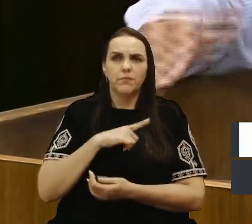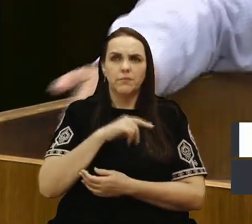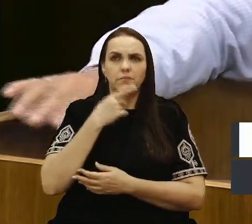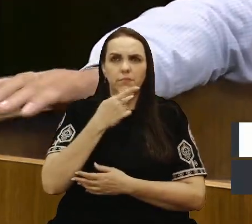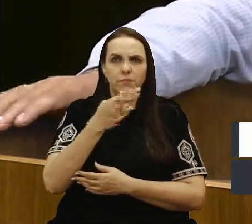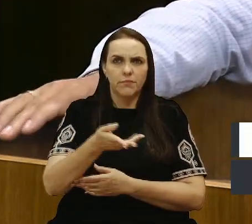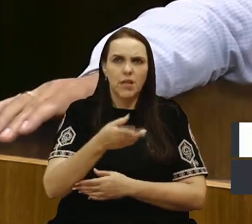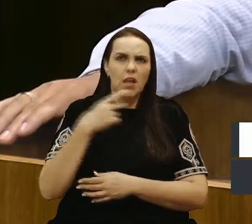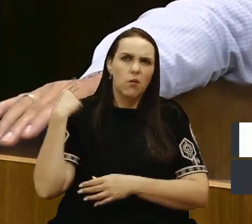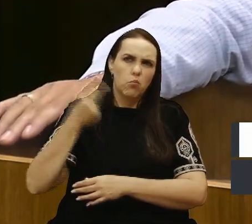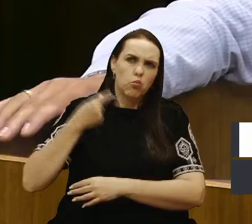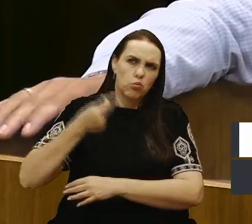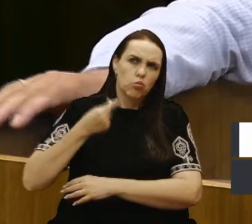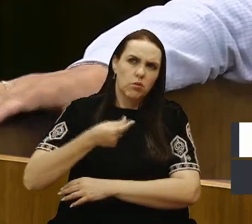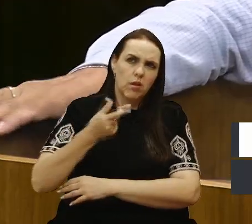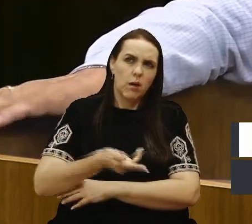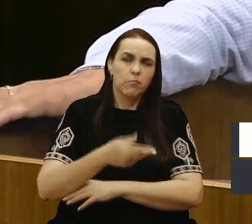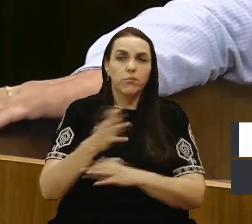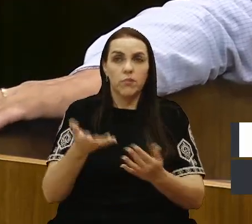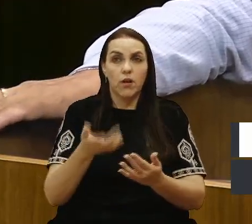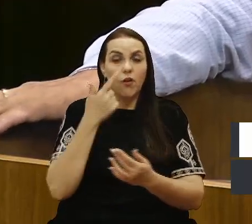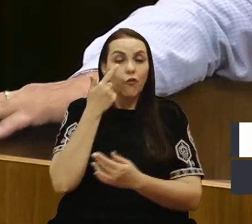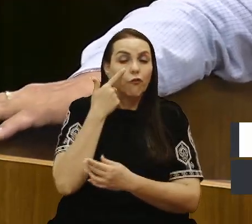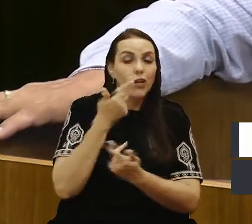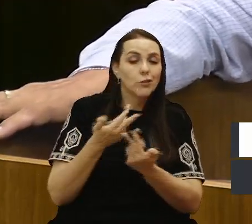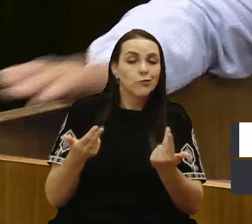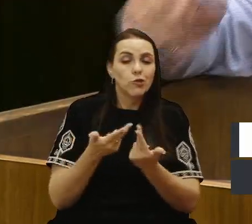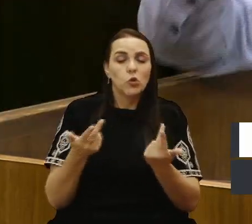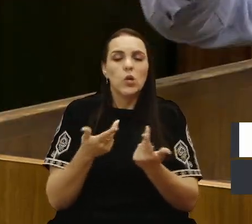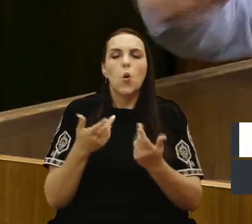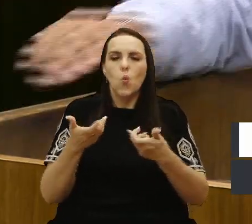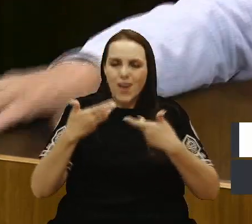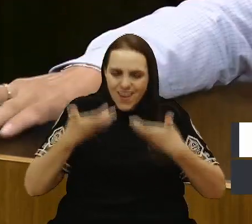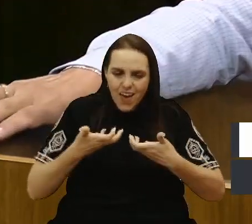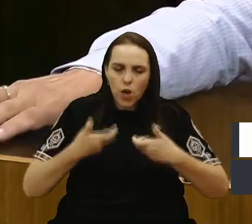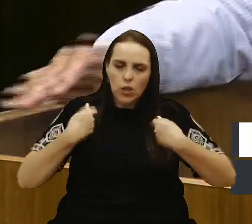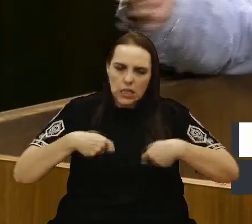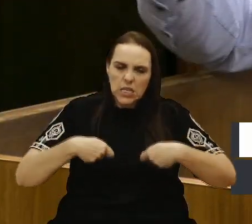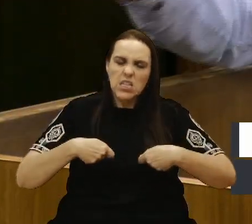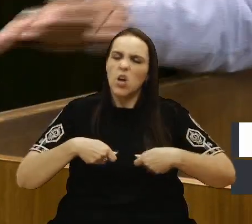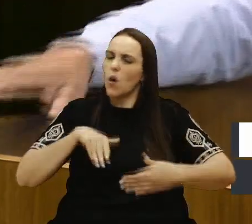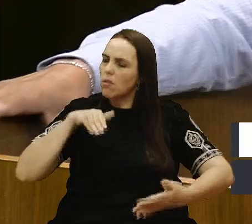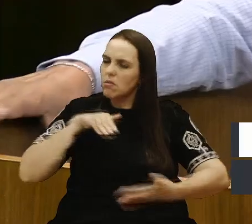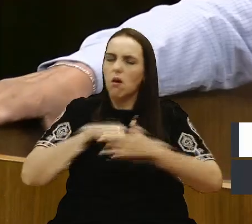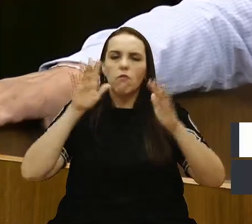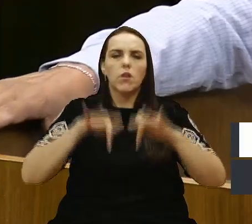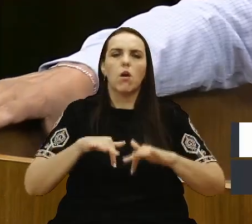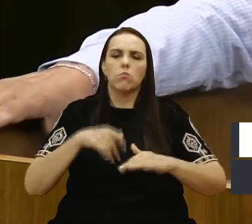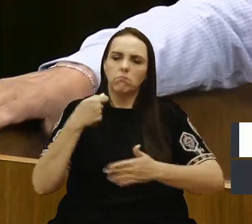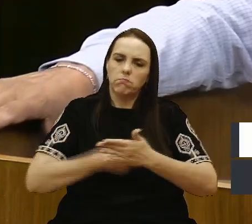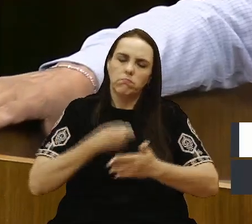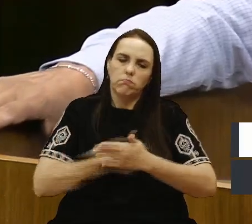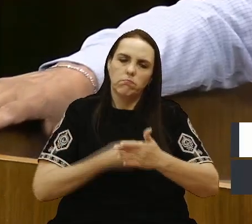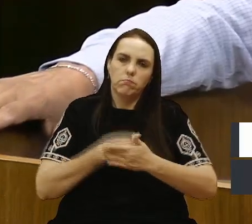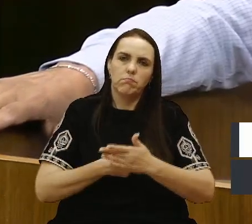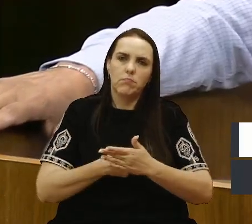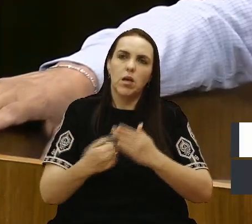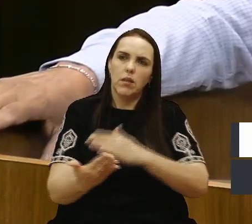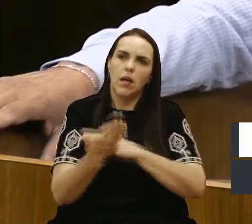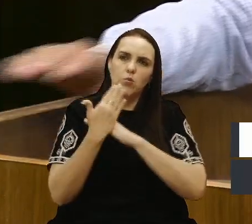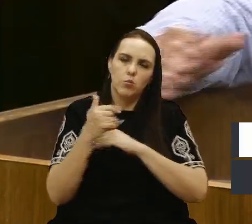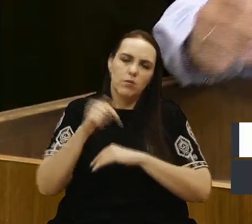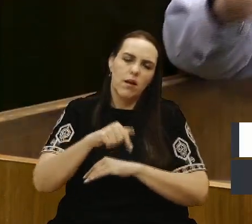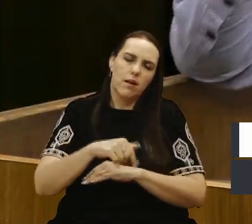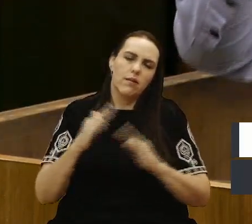sou muito teimoso e quando eu quero uma coisa e vejo que realmente é necessário, eu vou até o fim. Conto com a ajuda desta casa aqui.